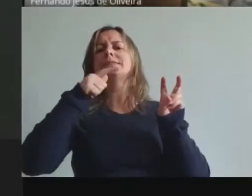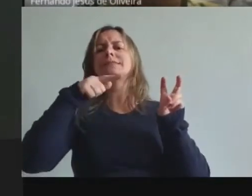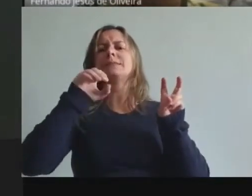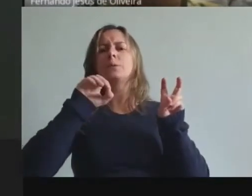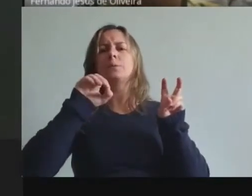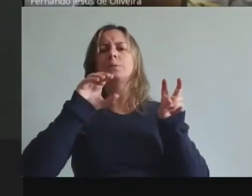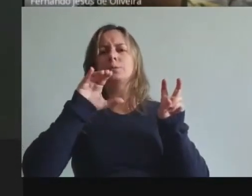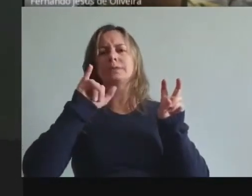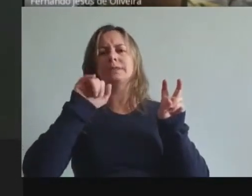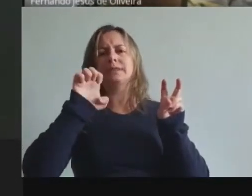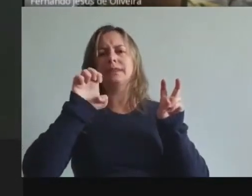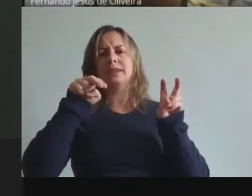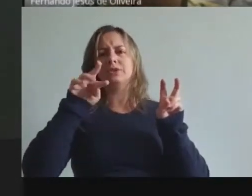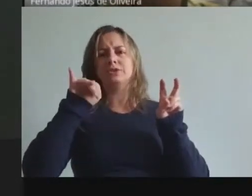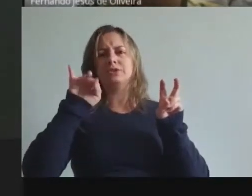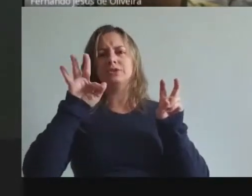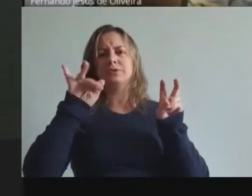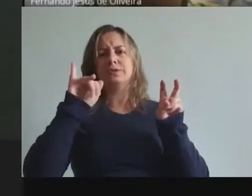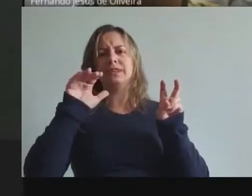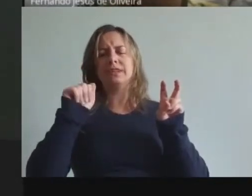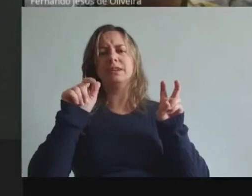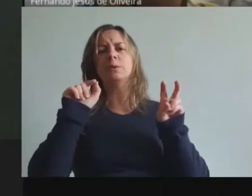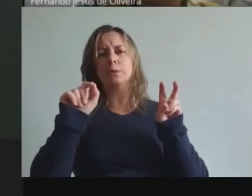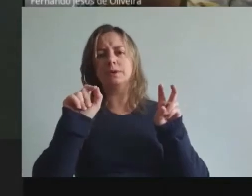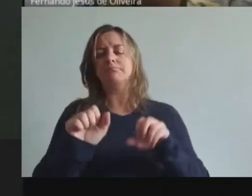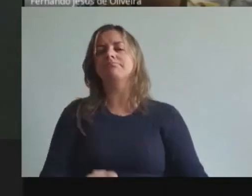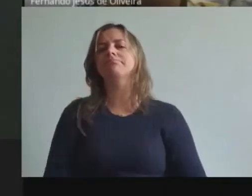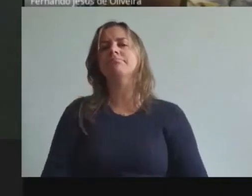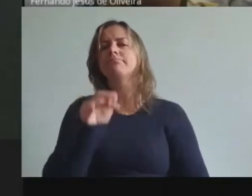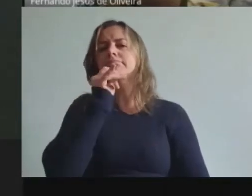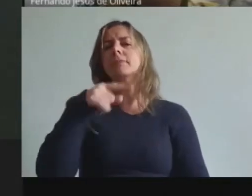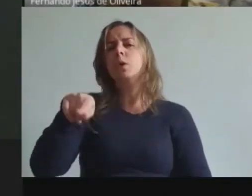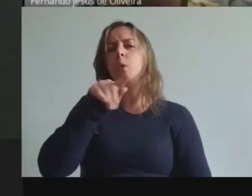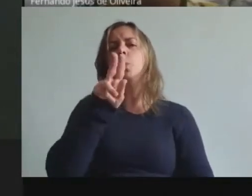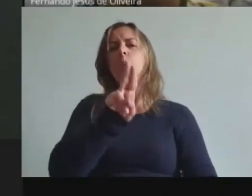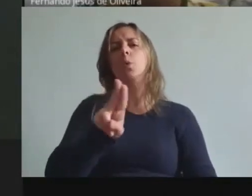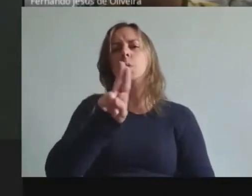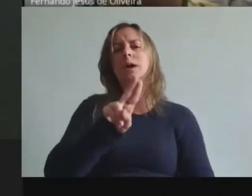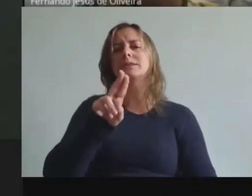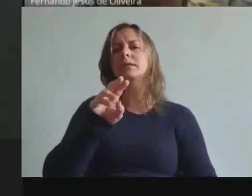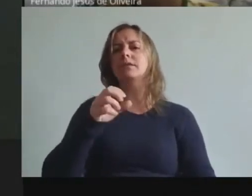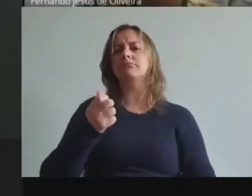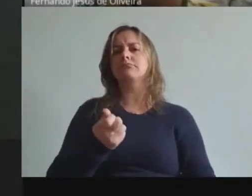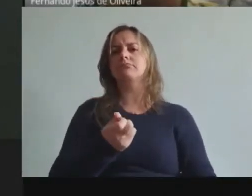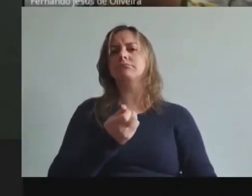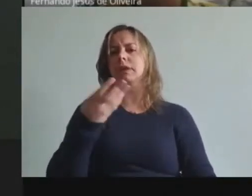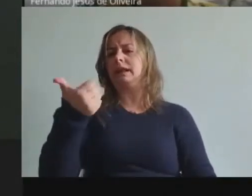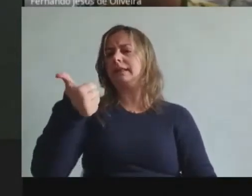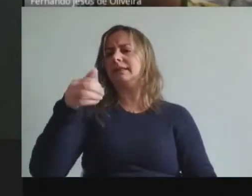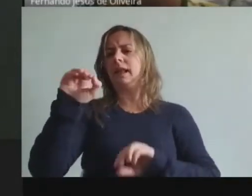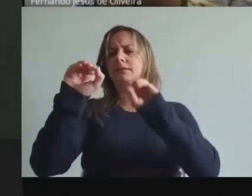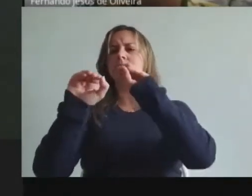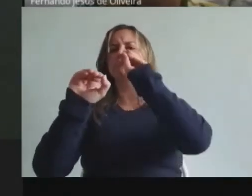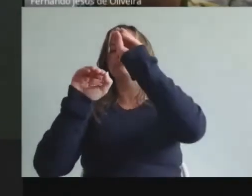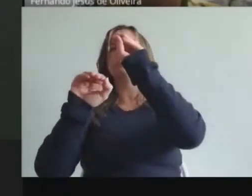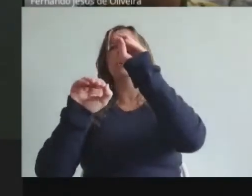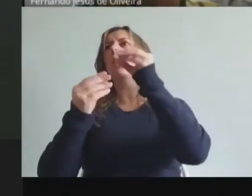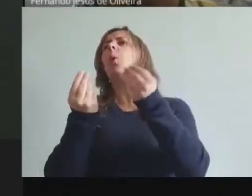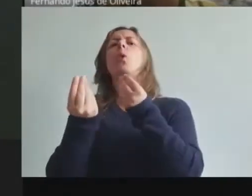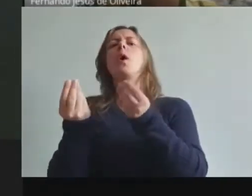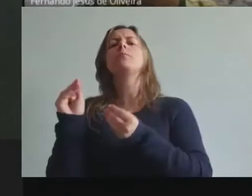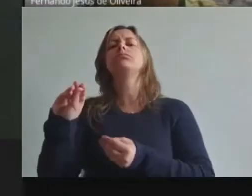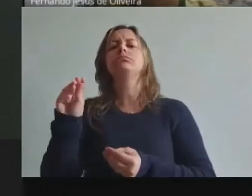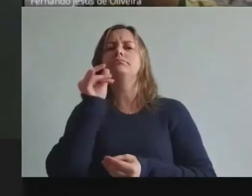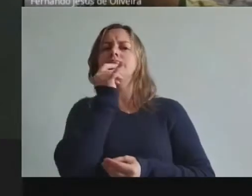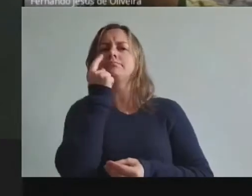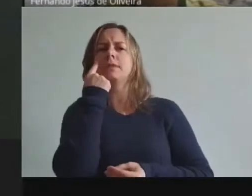vão perceber que quando a gente usa a potência de 10, tem várias formas de você escrever um número. Por exemplo, olha esse número